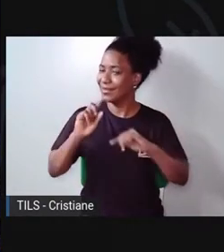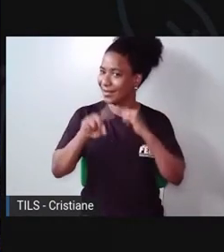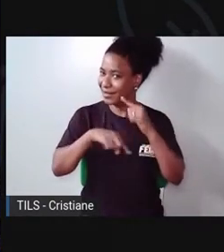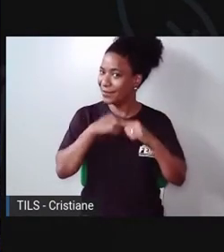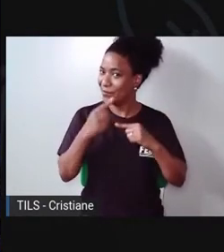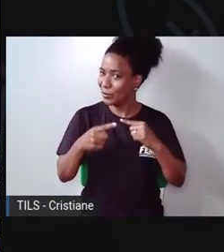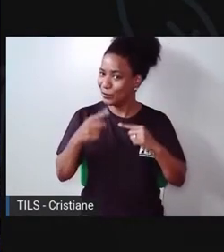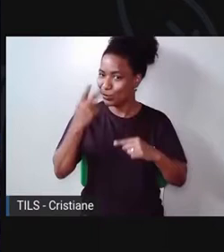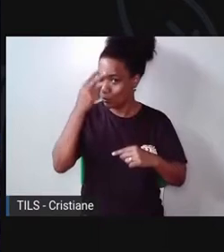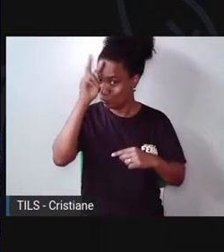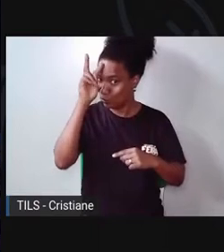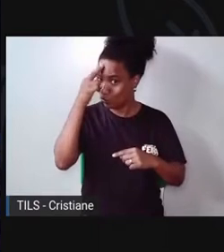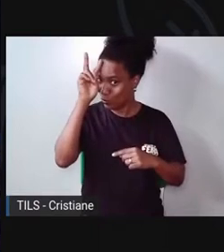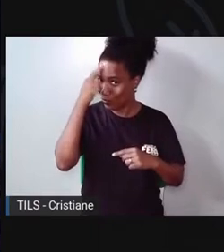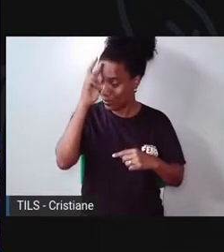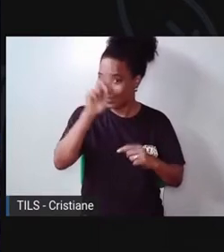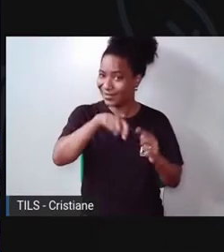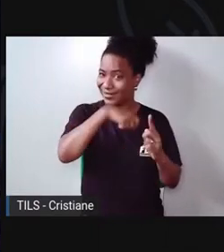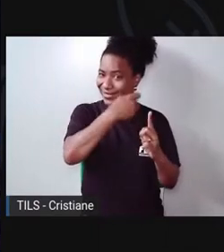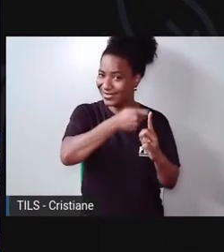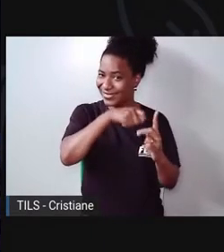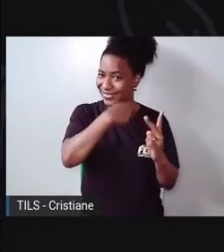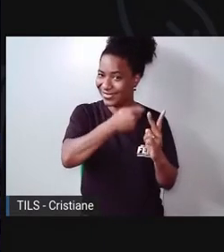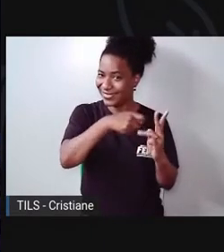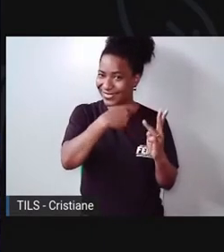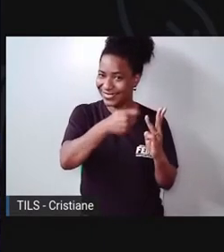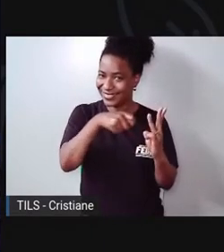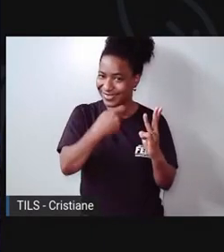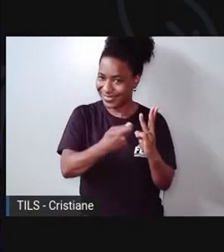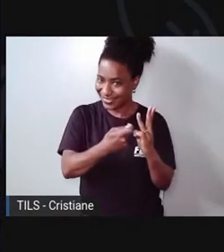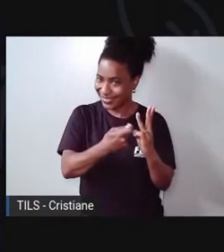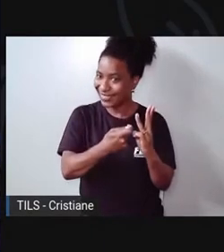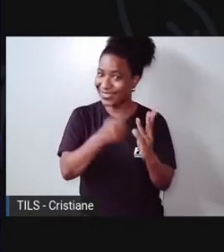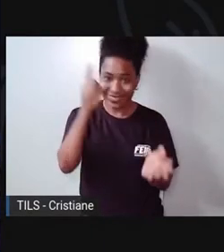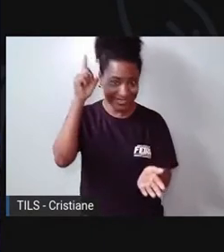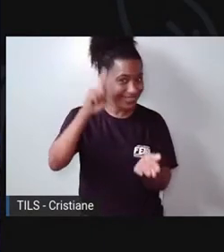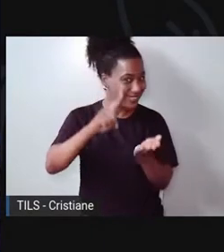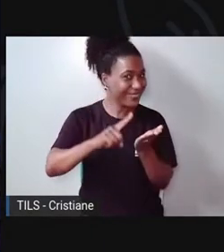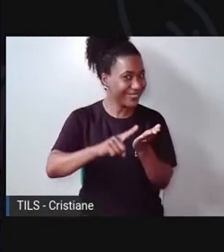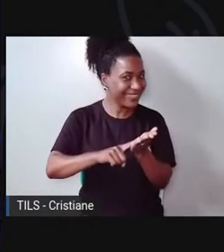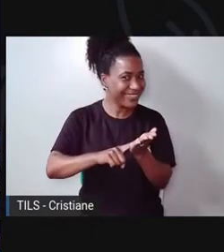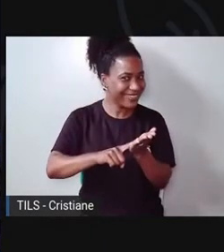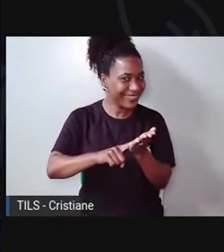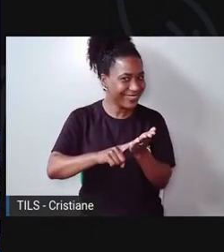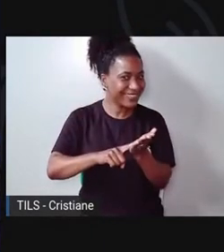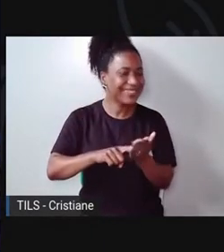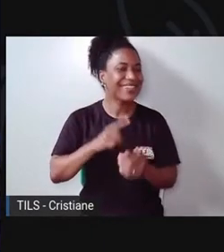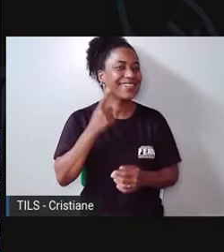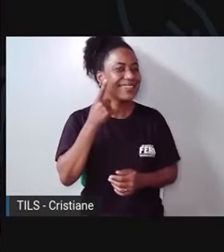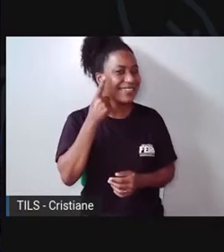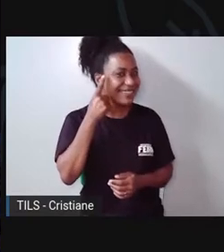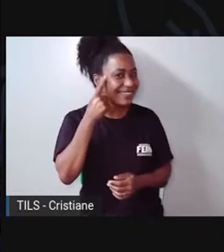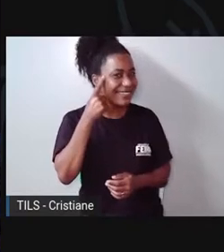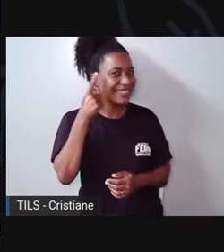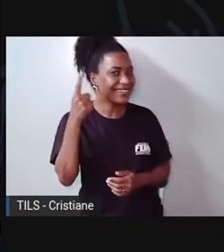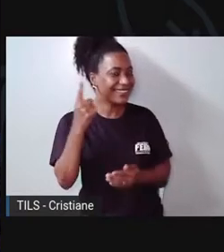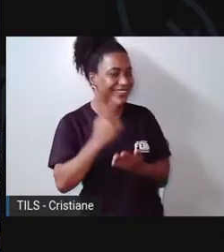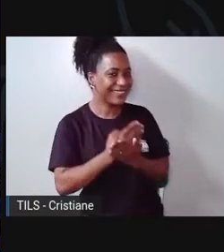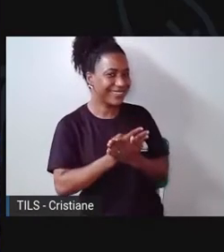todos os personagens que aparecem nessa história combinado assim então para